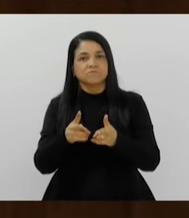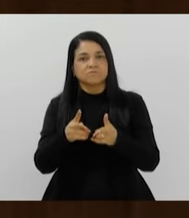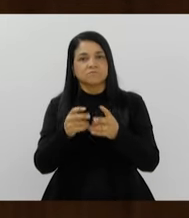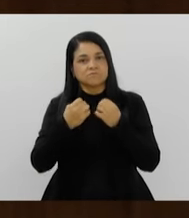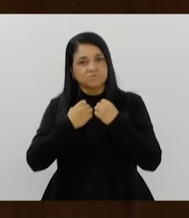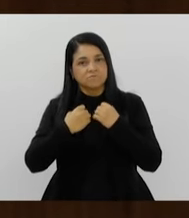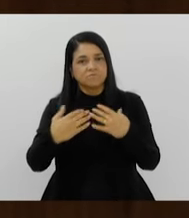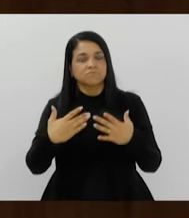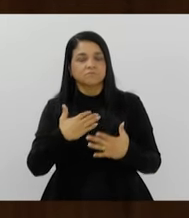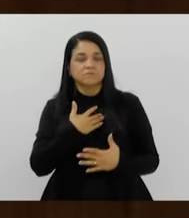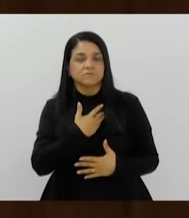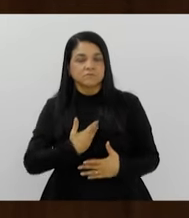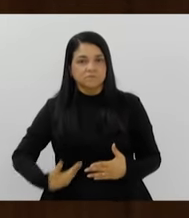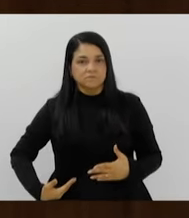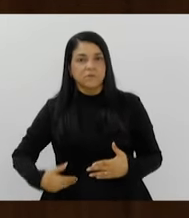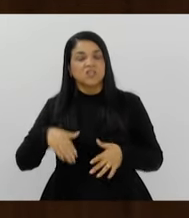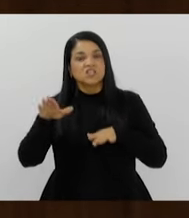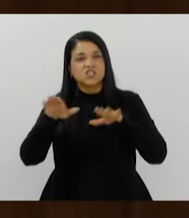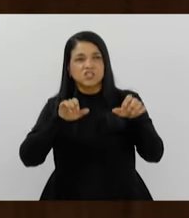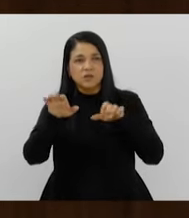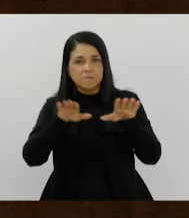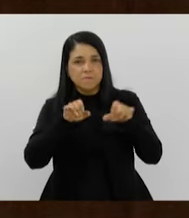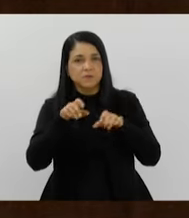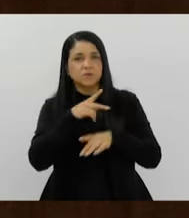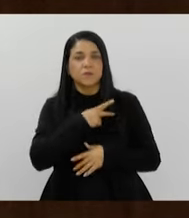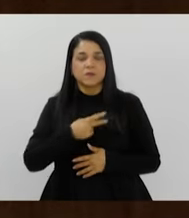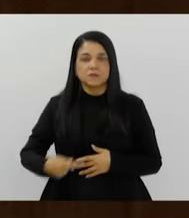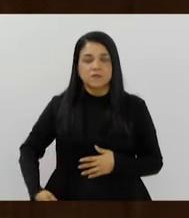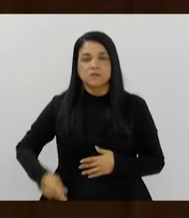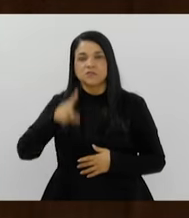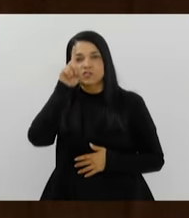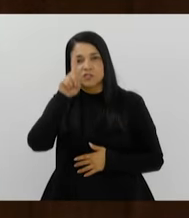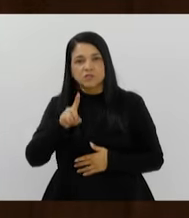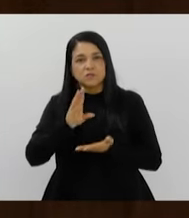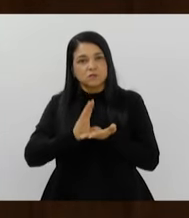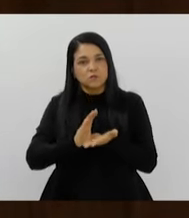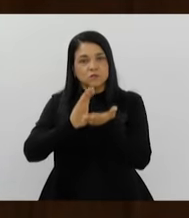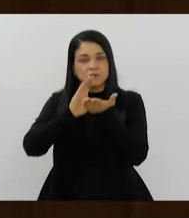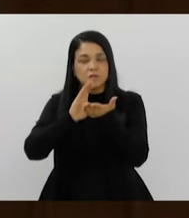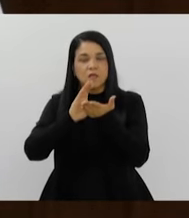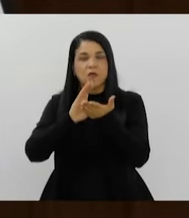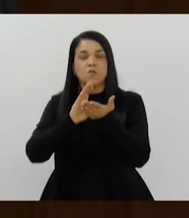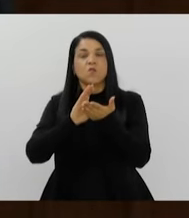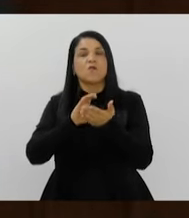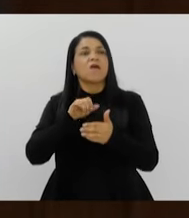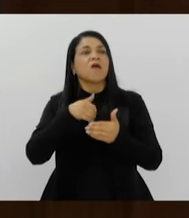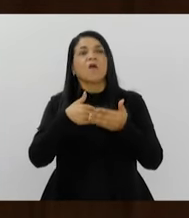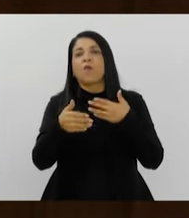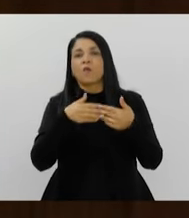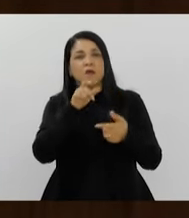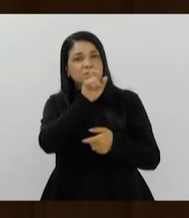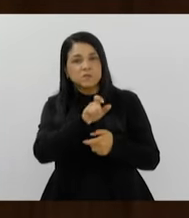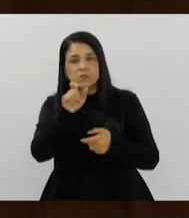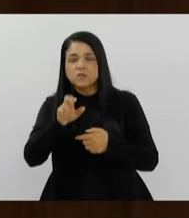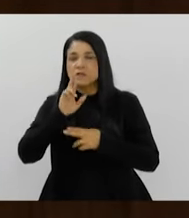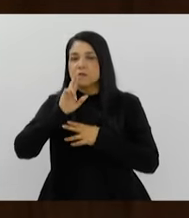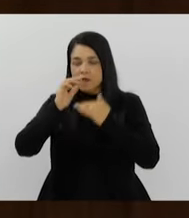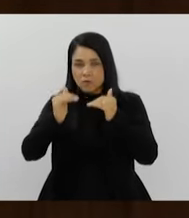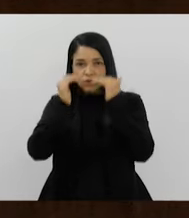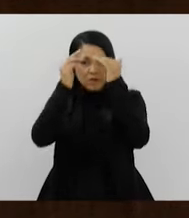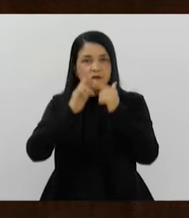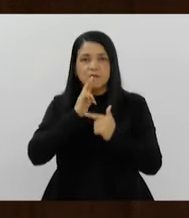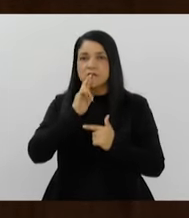na maior brevidade possível, convocar o presidente, o diretor do conselho, seja lá quem for a autoridade que responda por